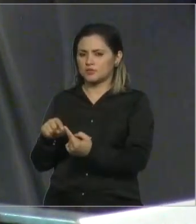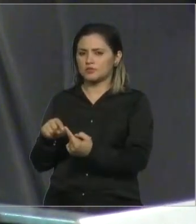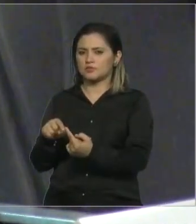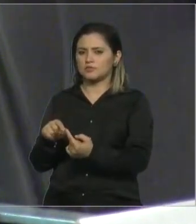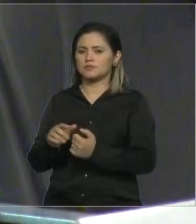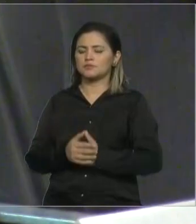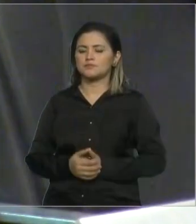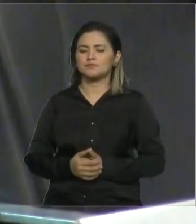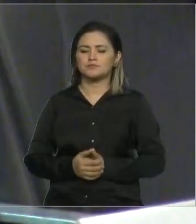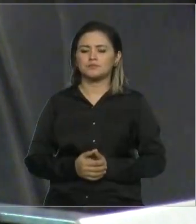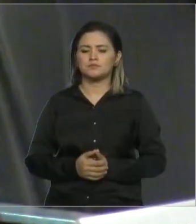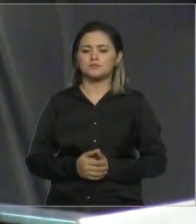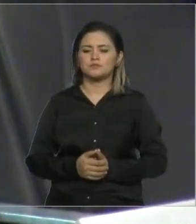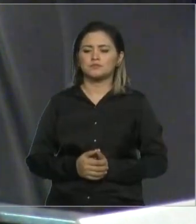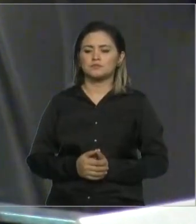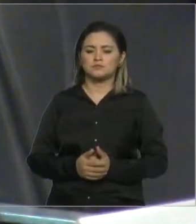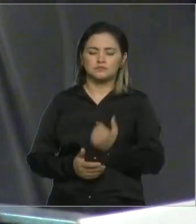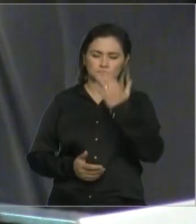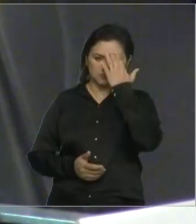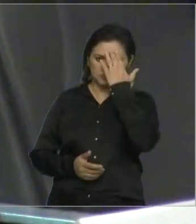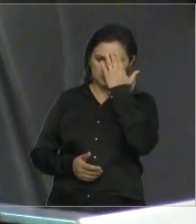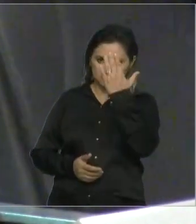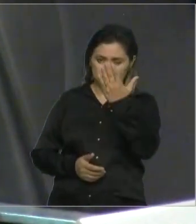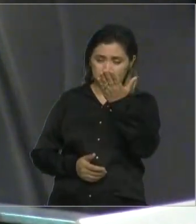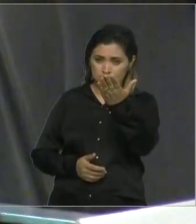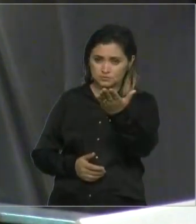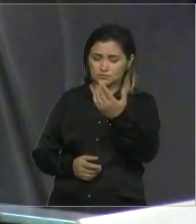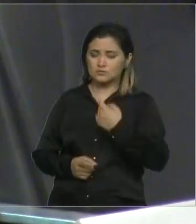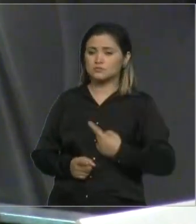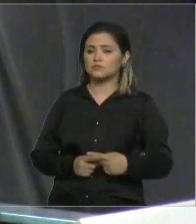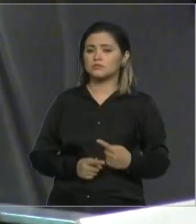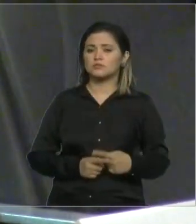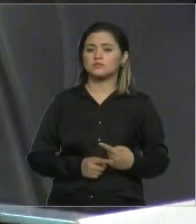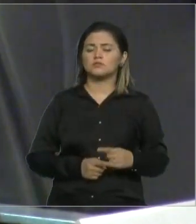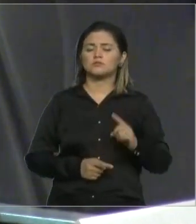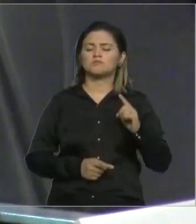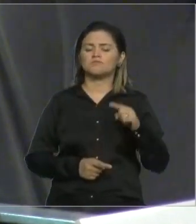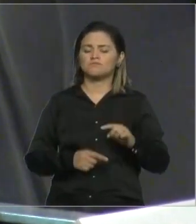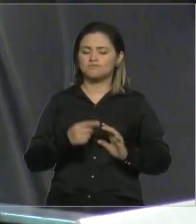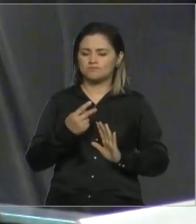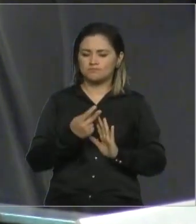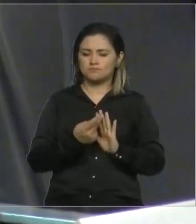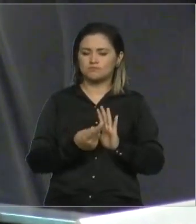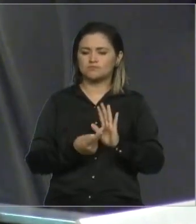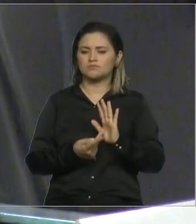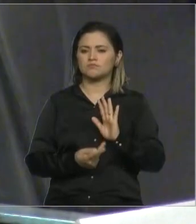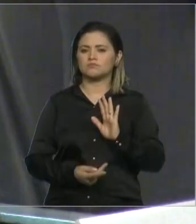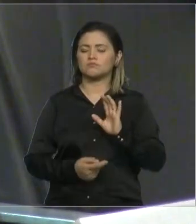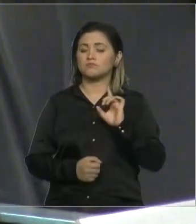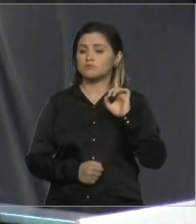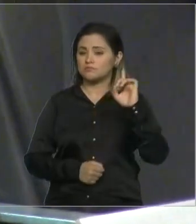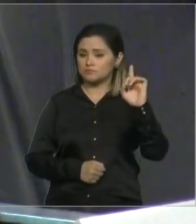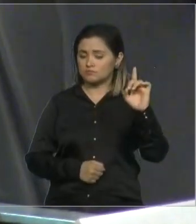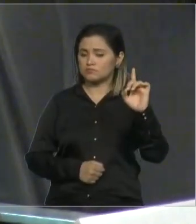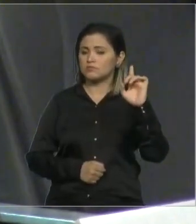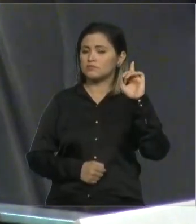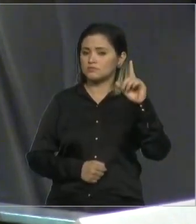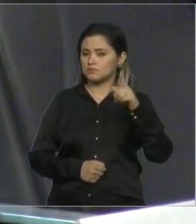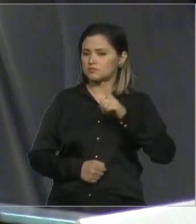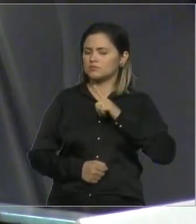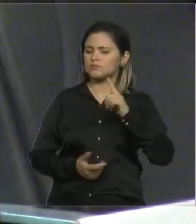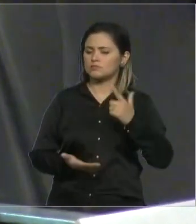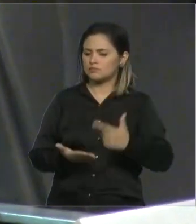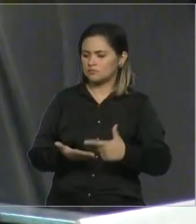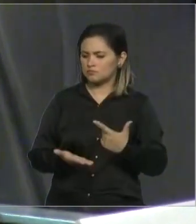você, porque você faz parte de um projeto divino. Deus tem um plano